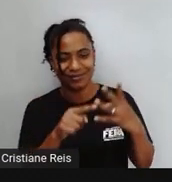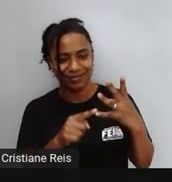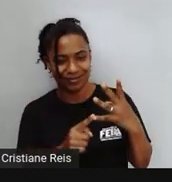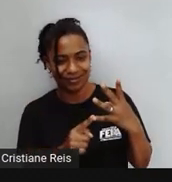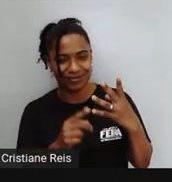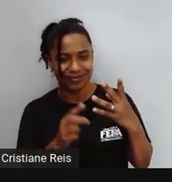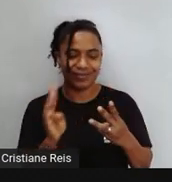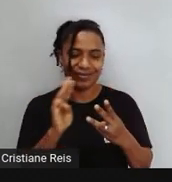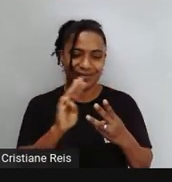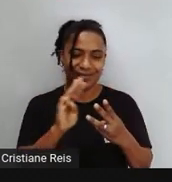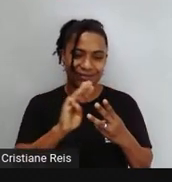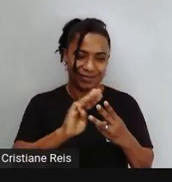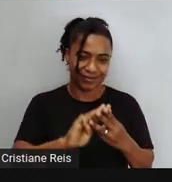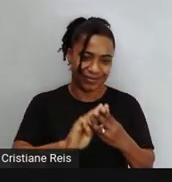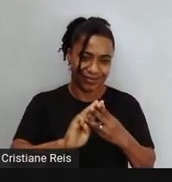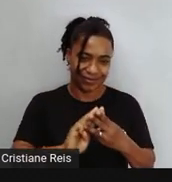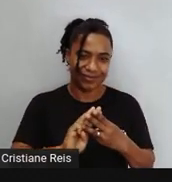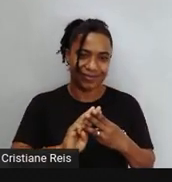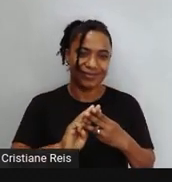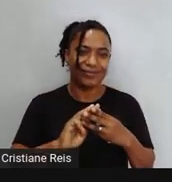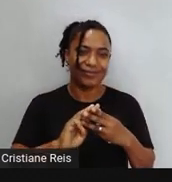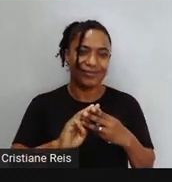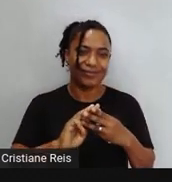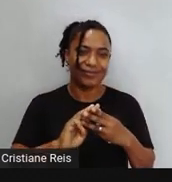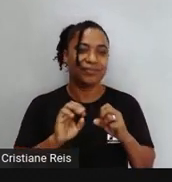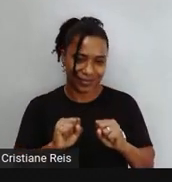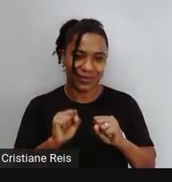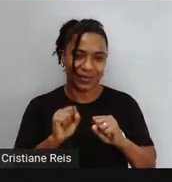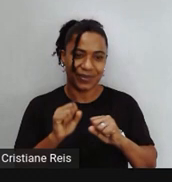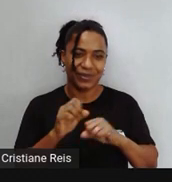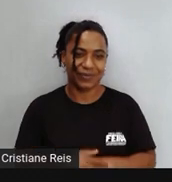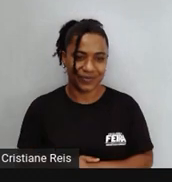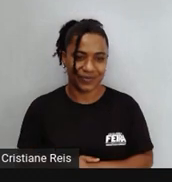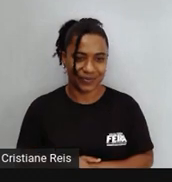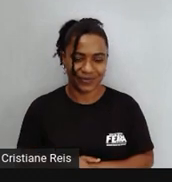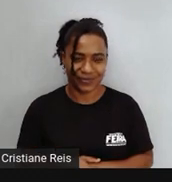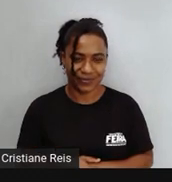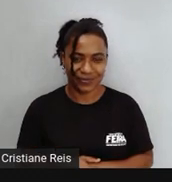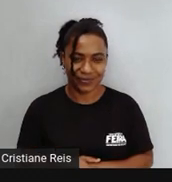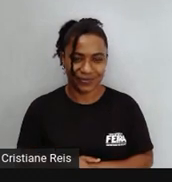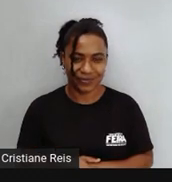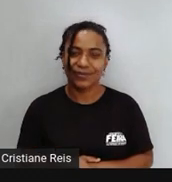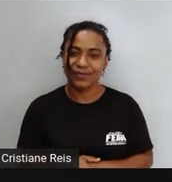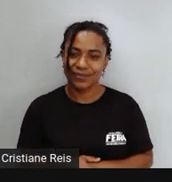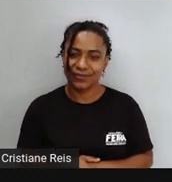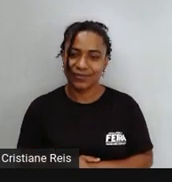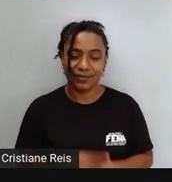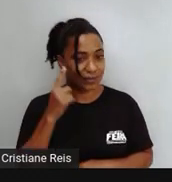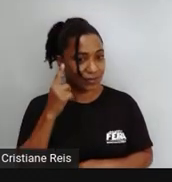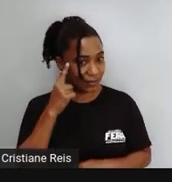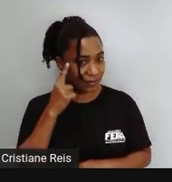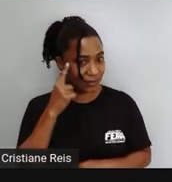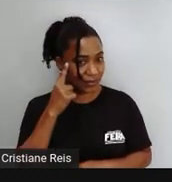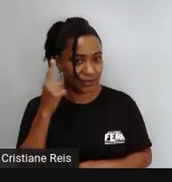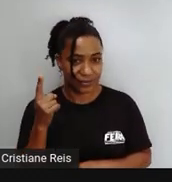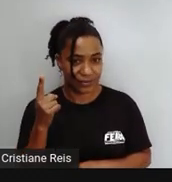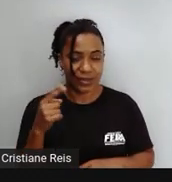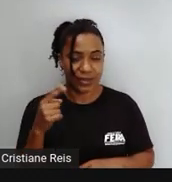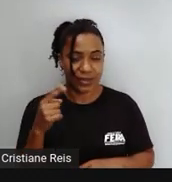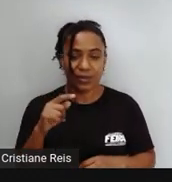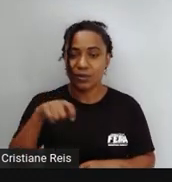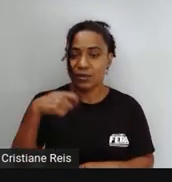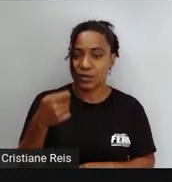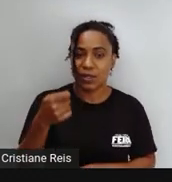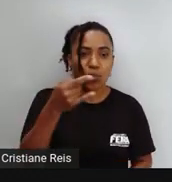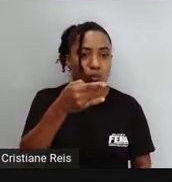verdade, descrevendo por escrito essa operação. Lembrando que o sinal de igual tanto faz